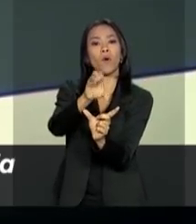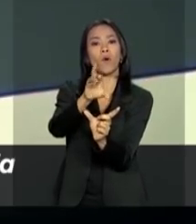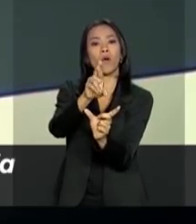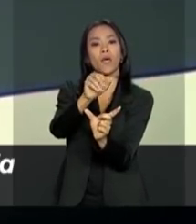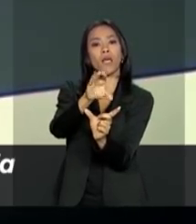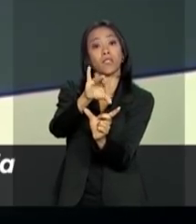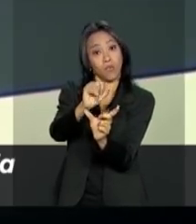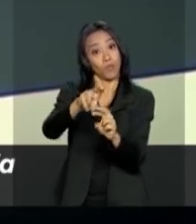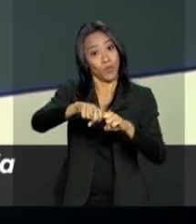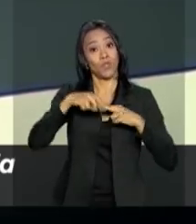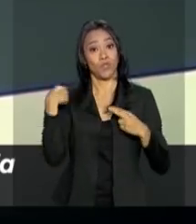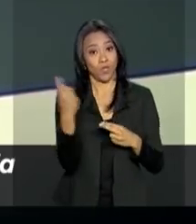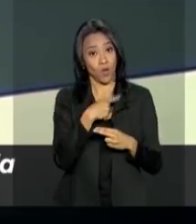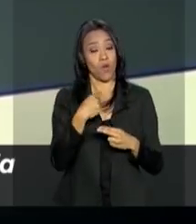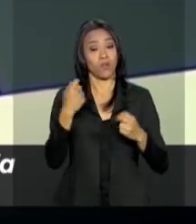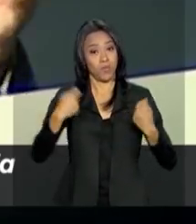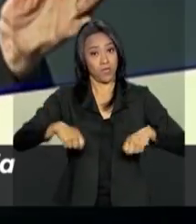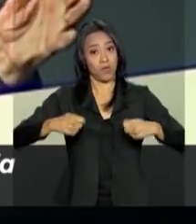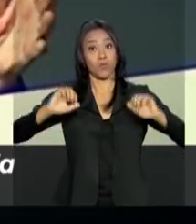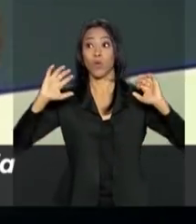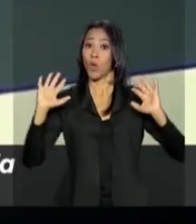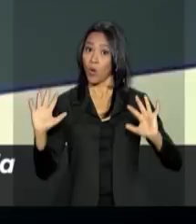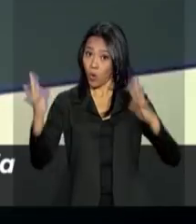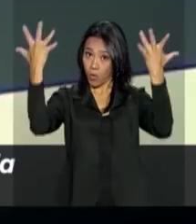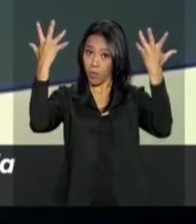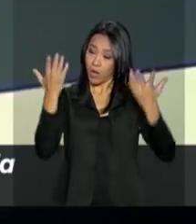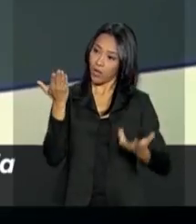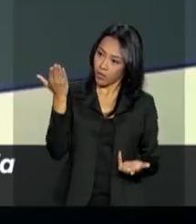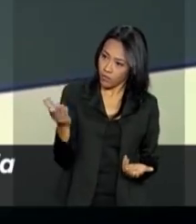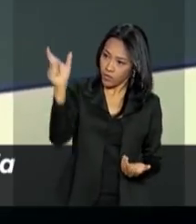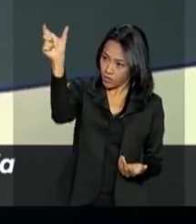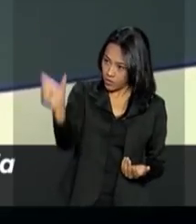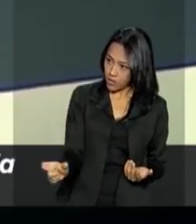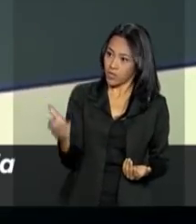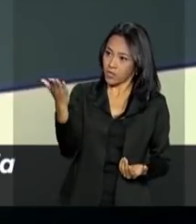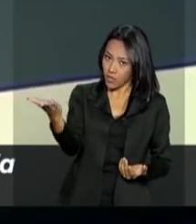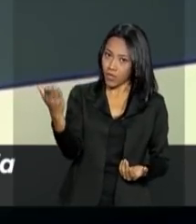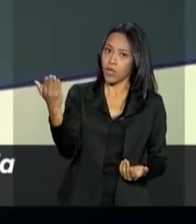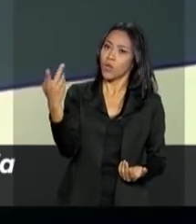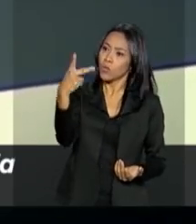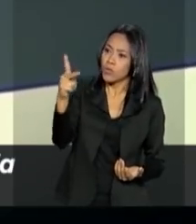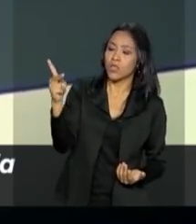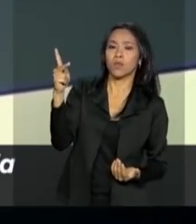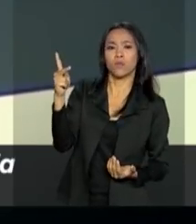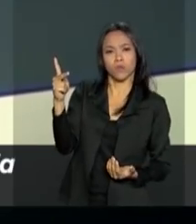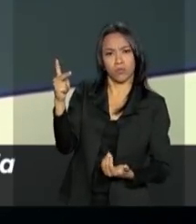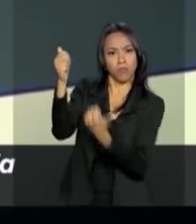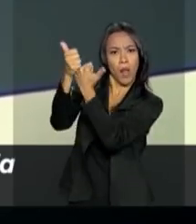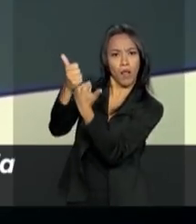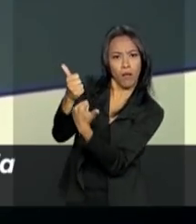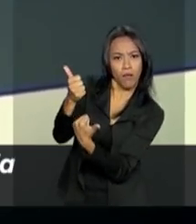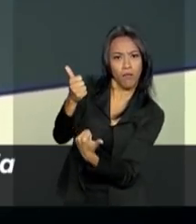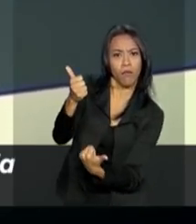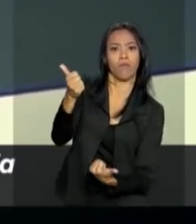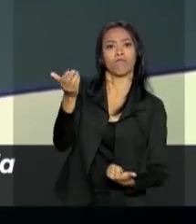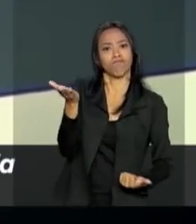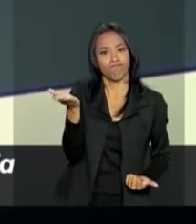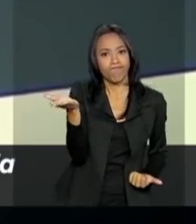este momento lê em que você foi reconduzido com os seus companheiros a direção